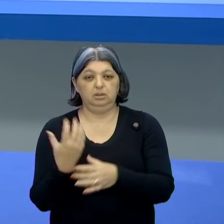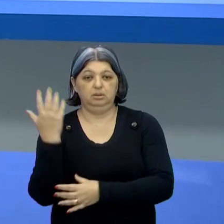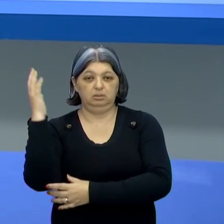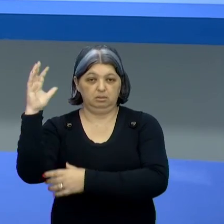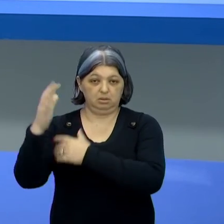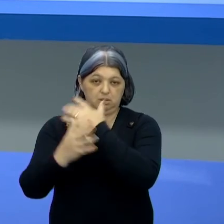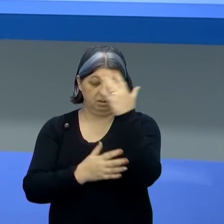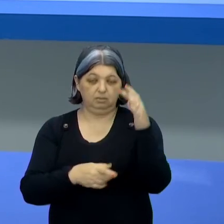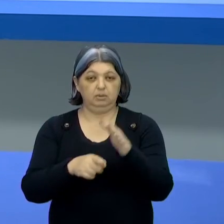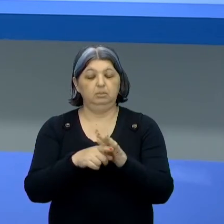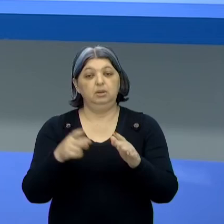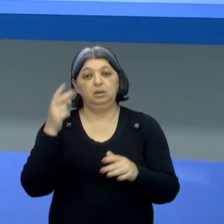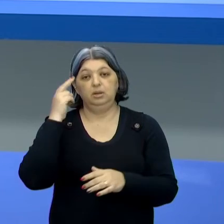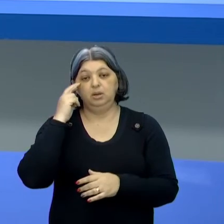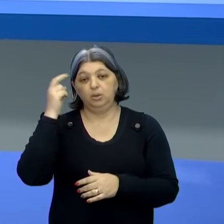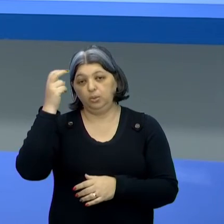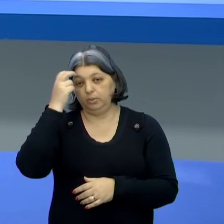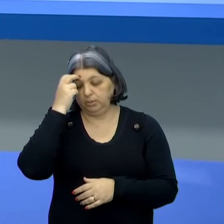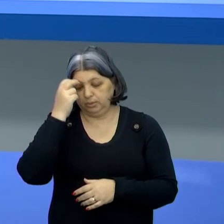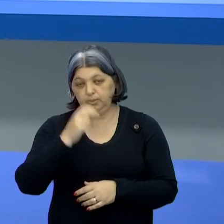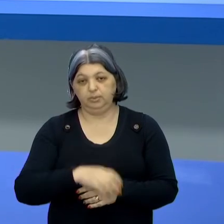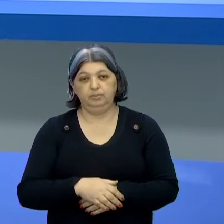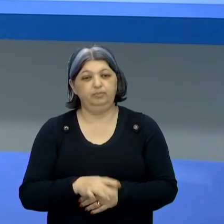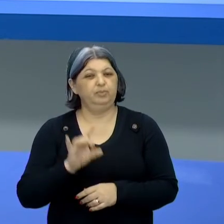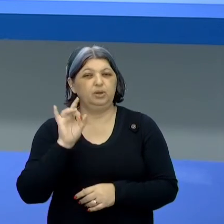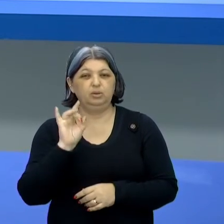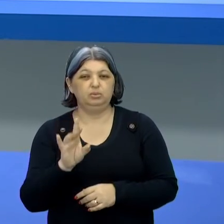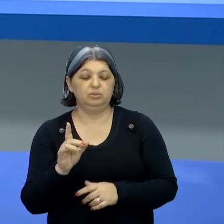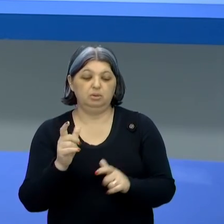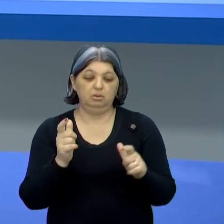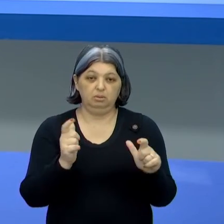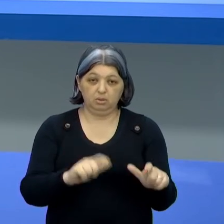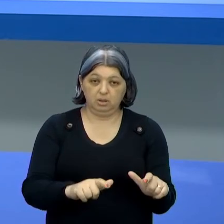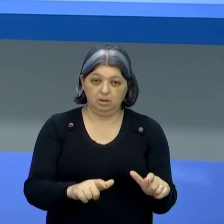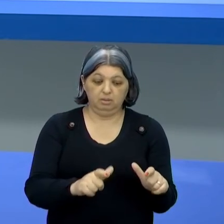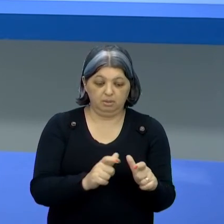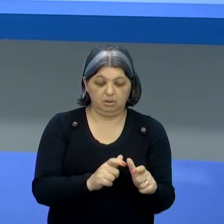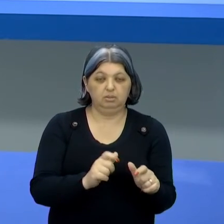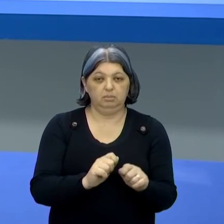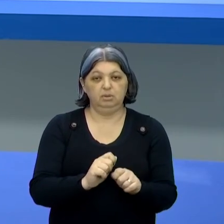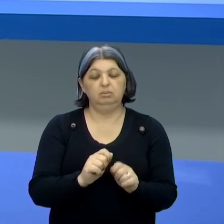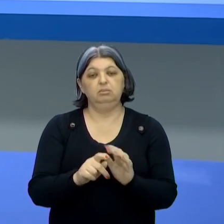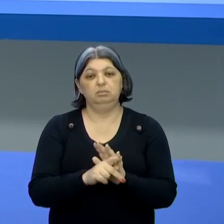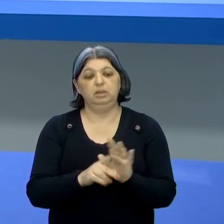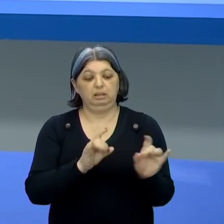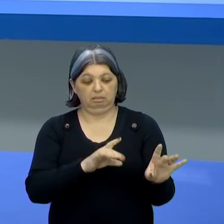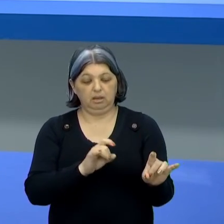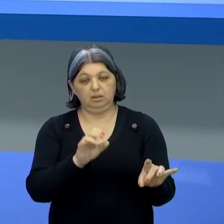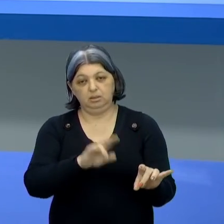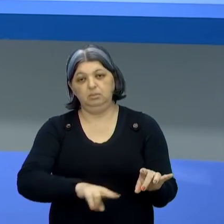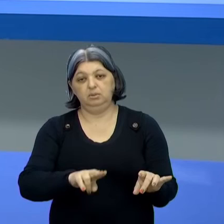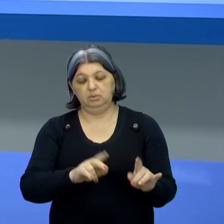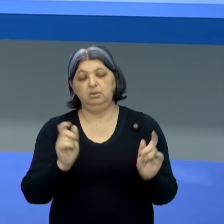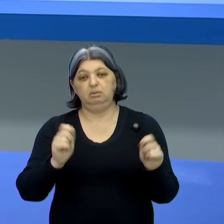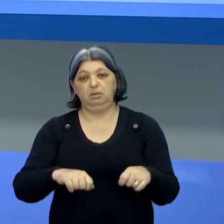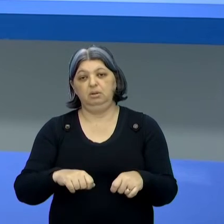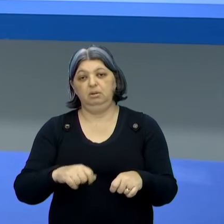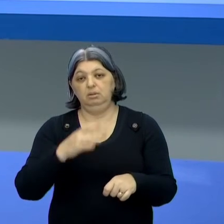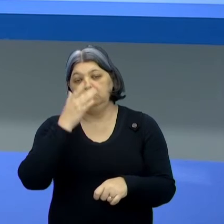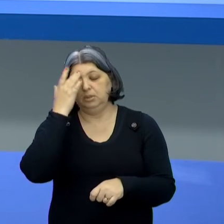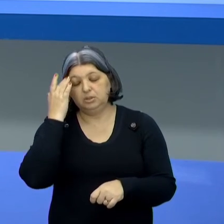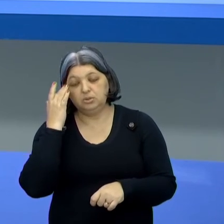agroflorestais, permacultura, né, não é só em pequena propriedade que dá para implementar essas técnicas, tem agricultores